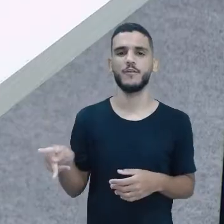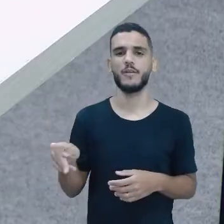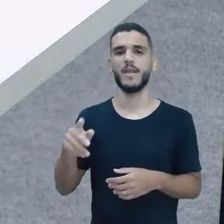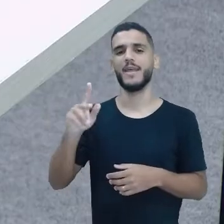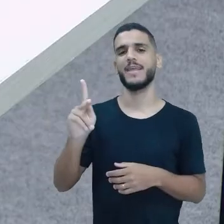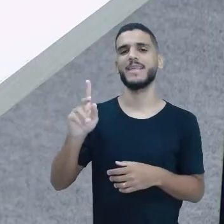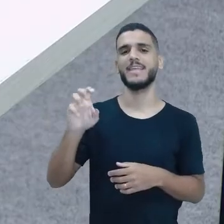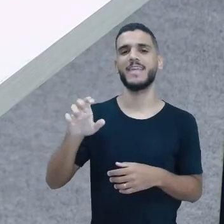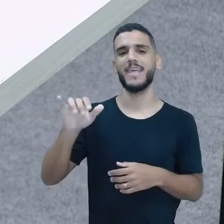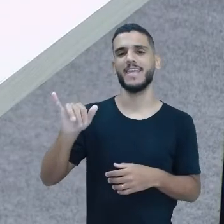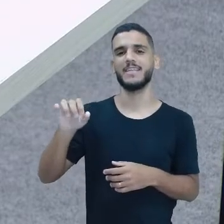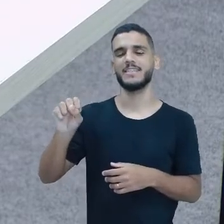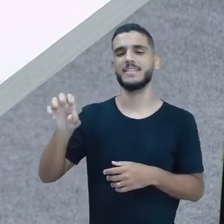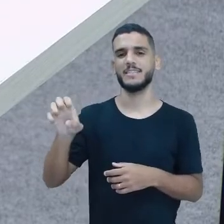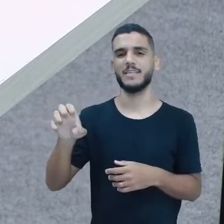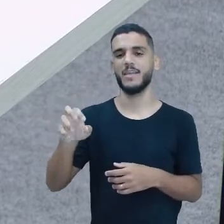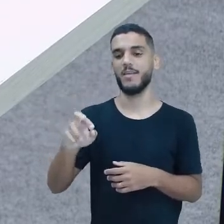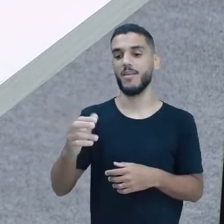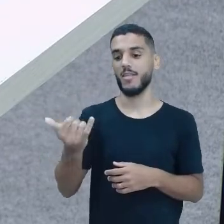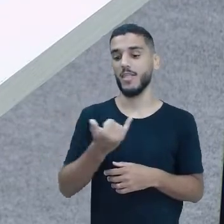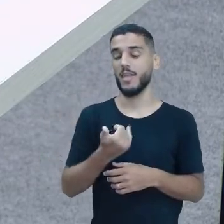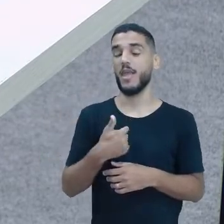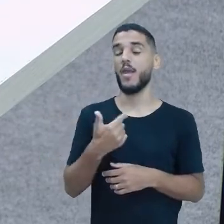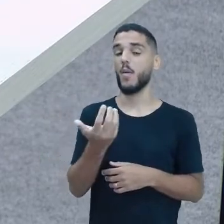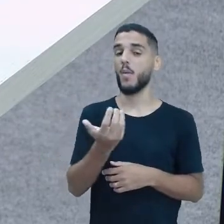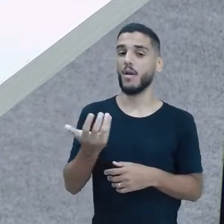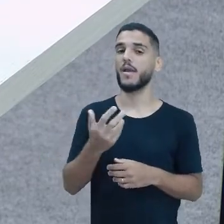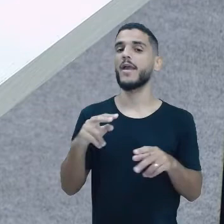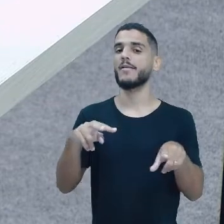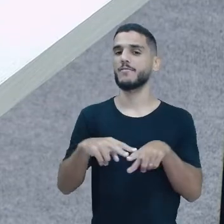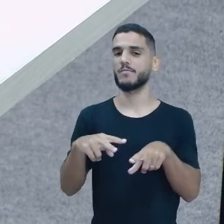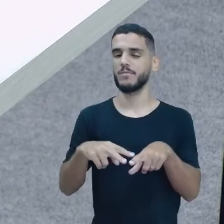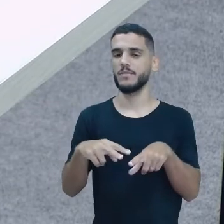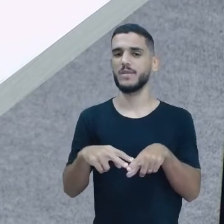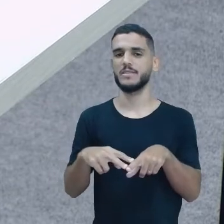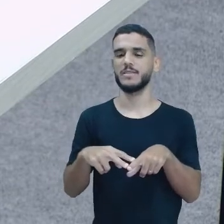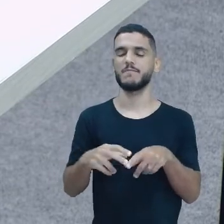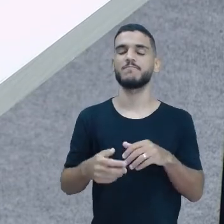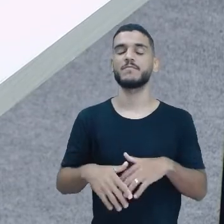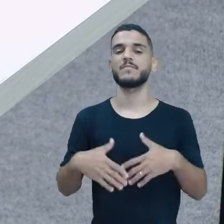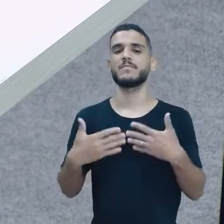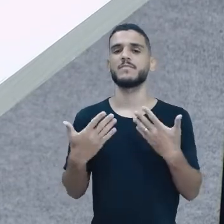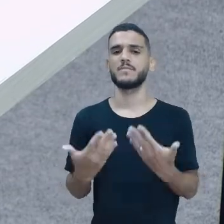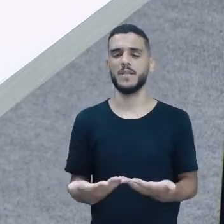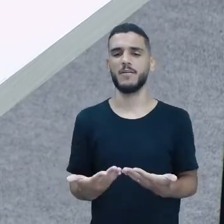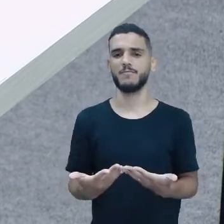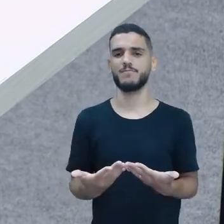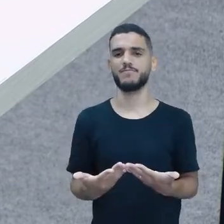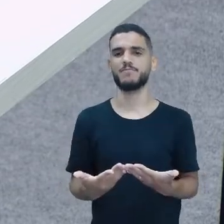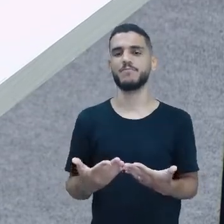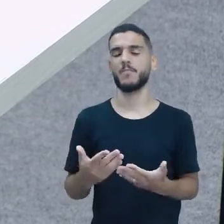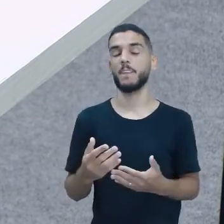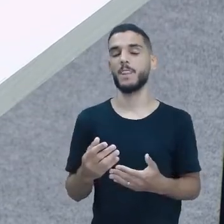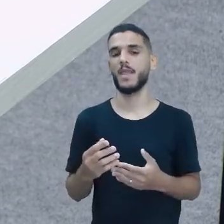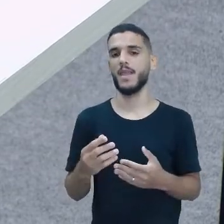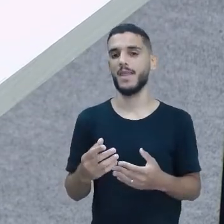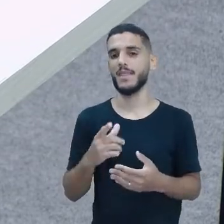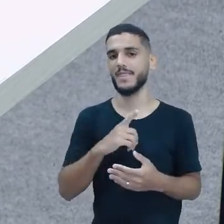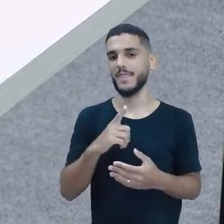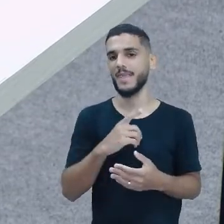No final da aula, ela disse, eu vou querer pizza. Então, eu vou pegar essa pizza aqui, que tem 6